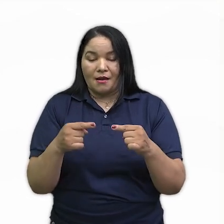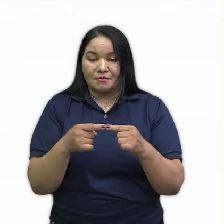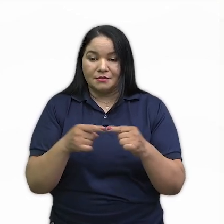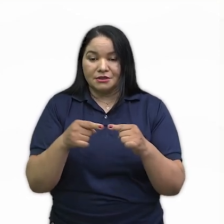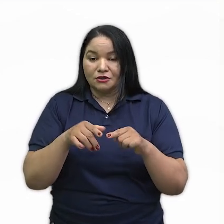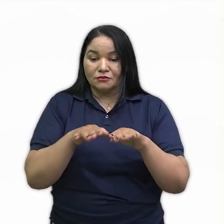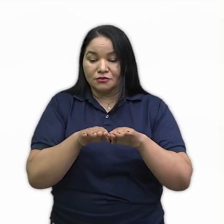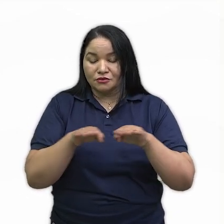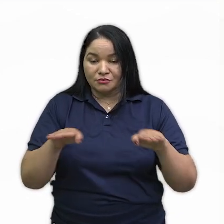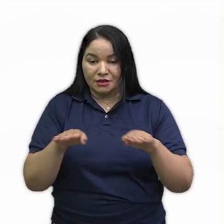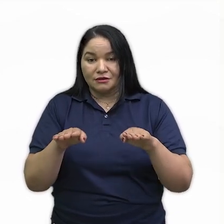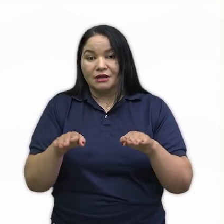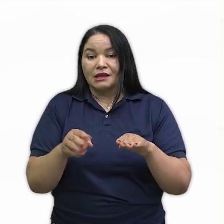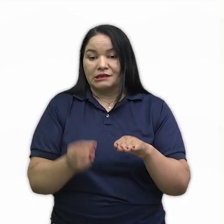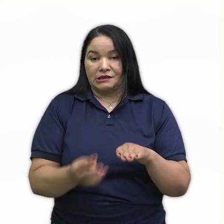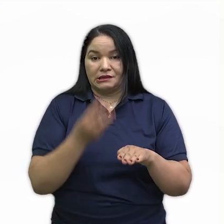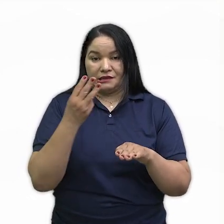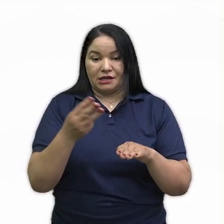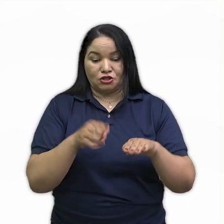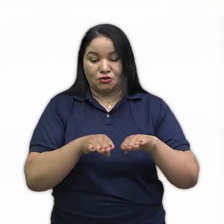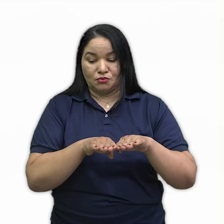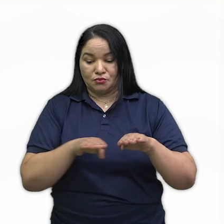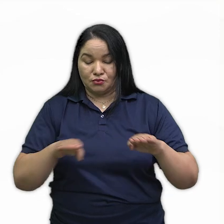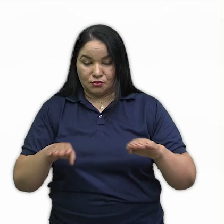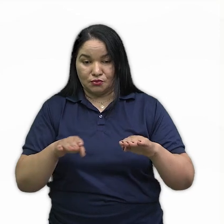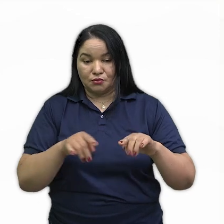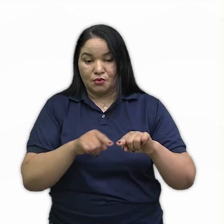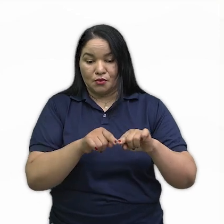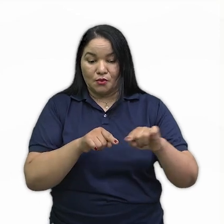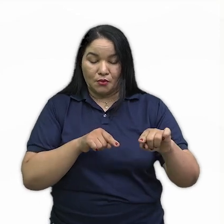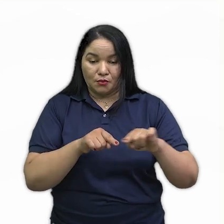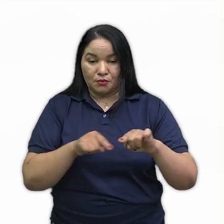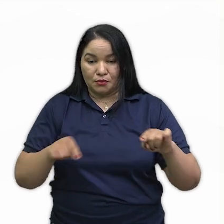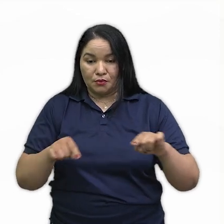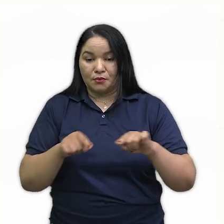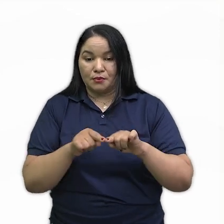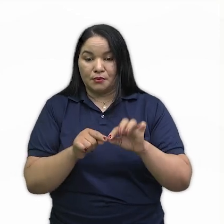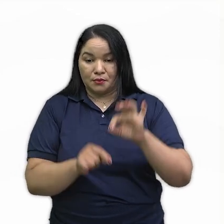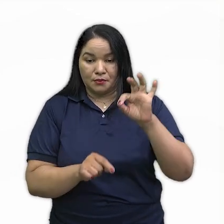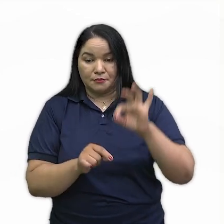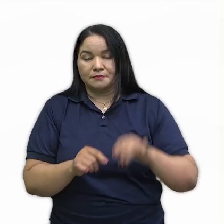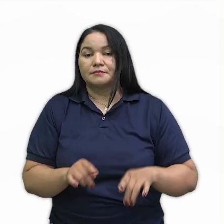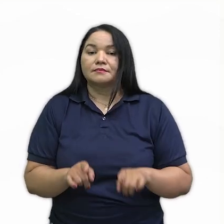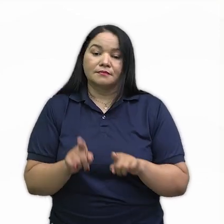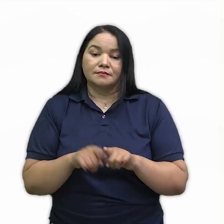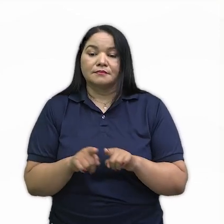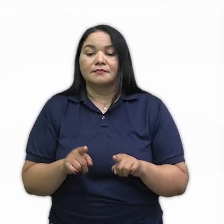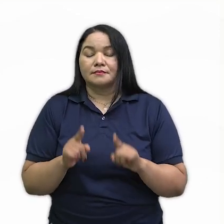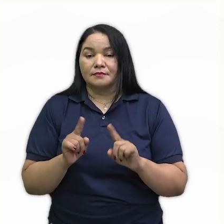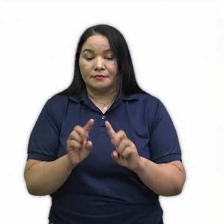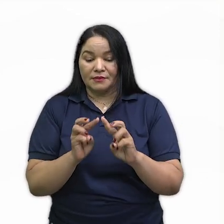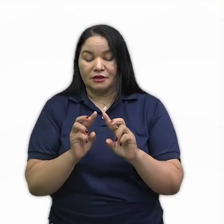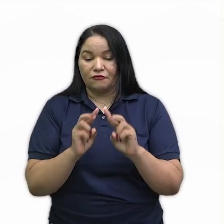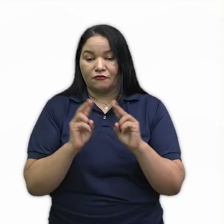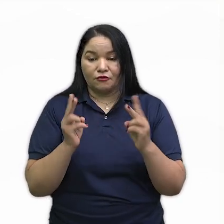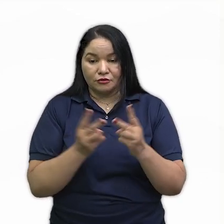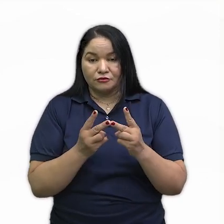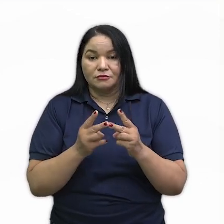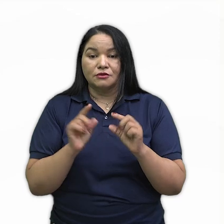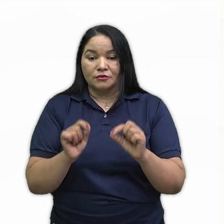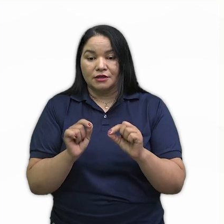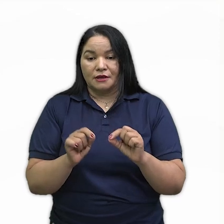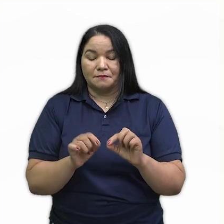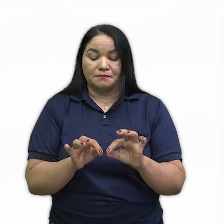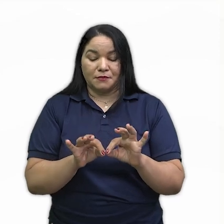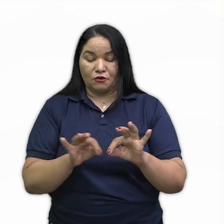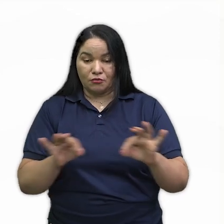diante. Porque eu estou falando aí de um espaço que tem 3 dimensões, tá? E quando eu estou falando de volume, eu estou